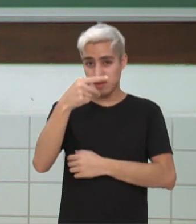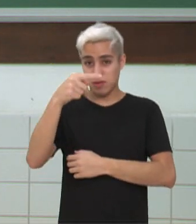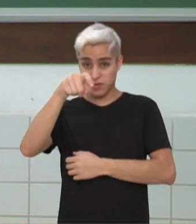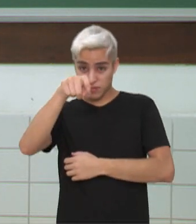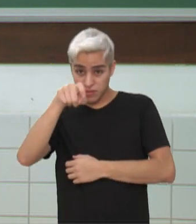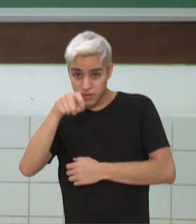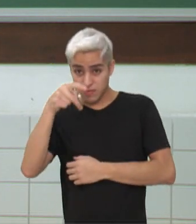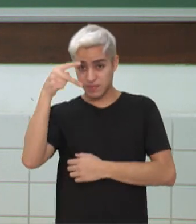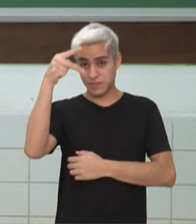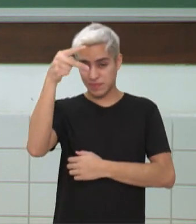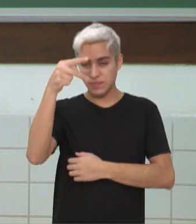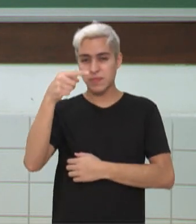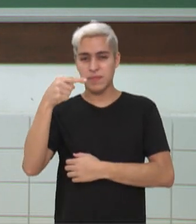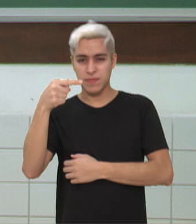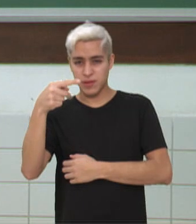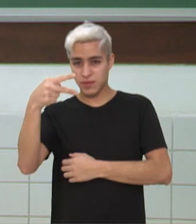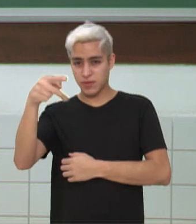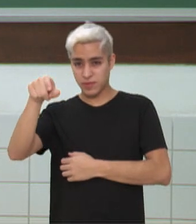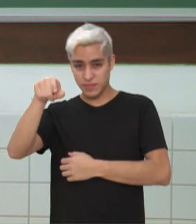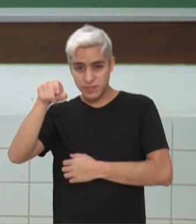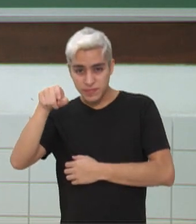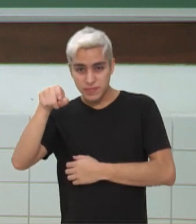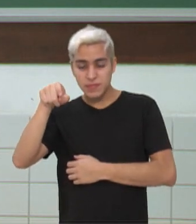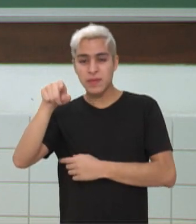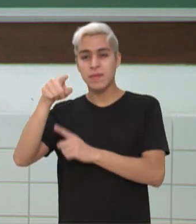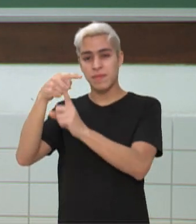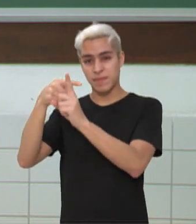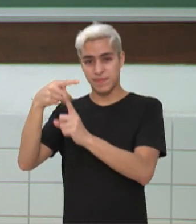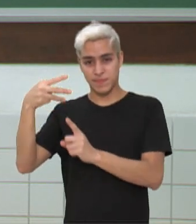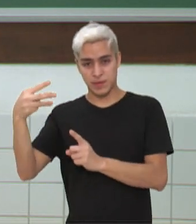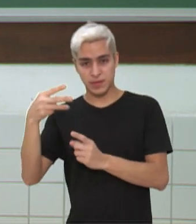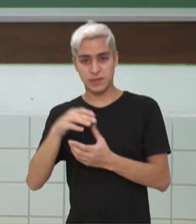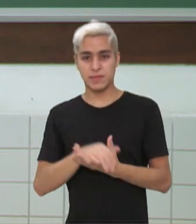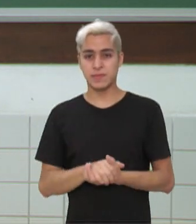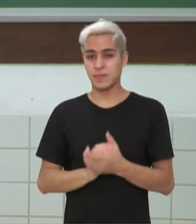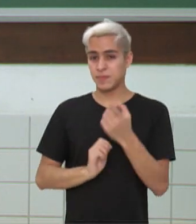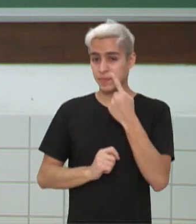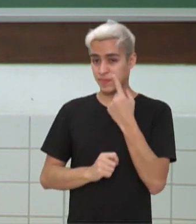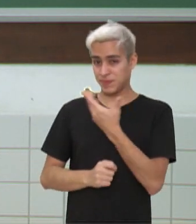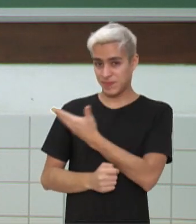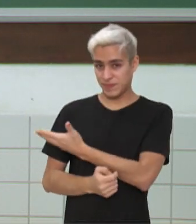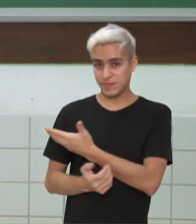quadrado menos 2x mais 3.